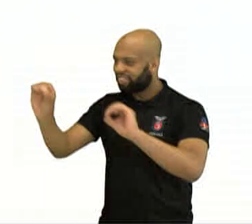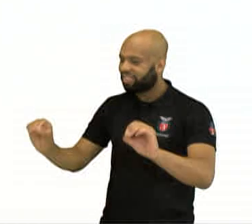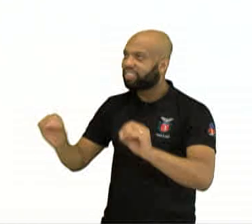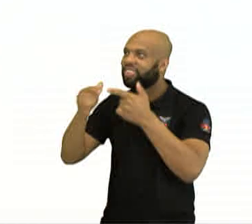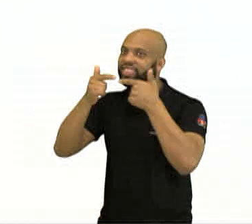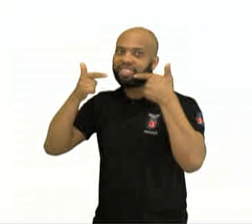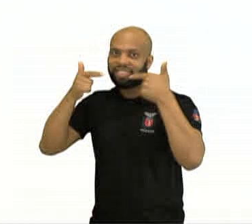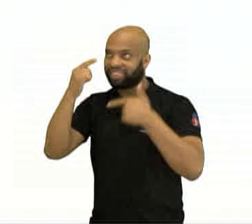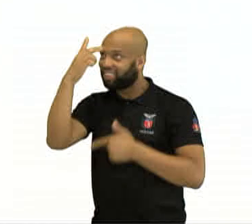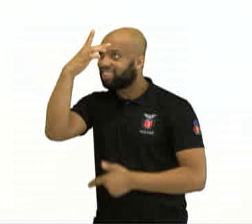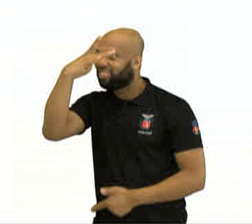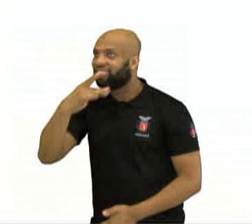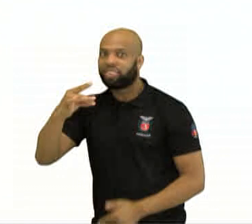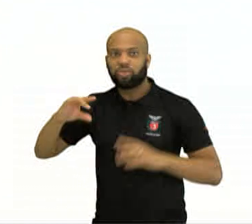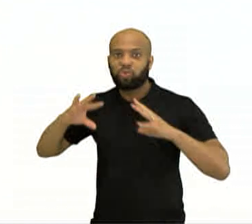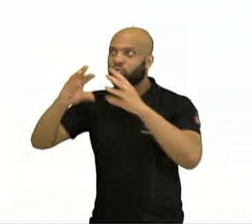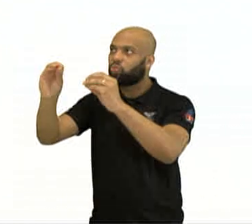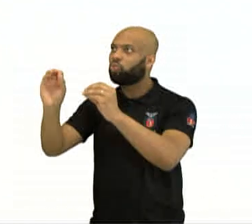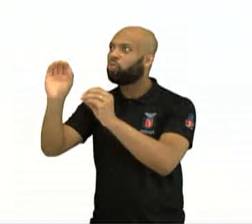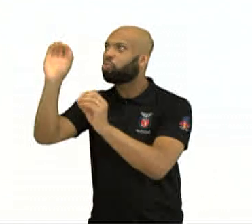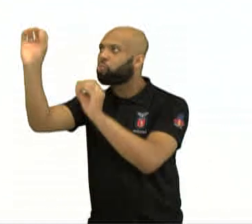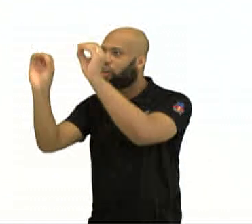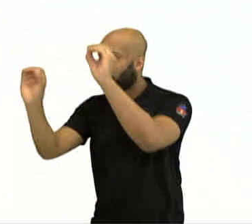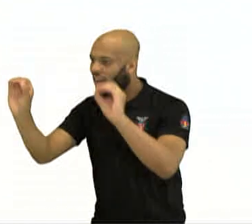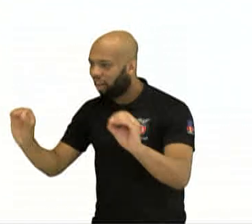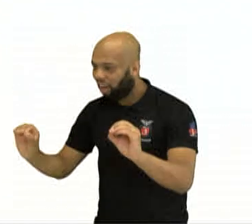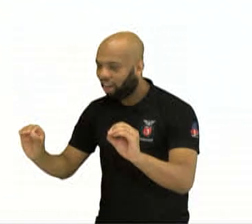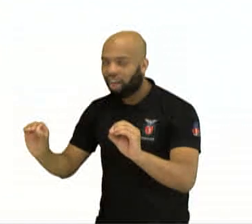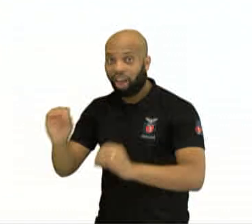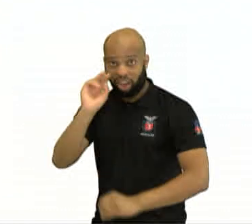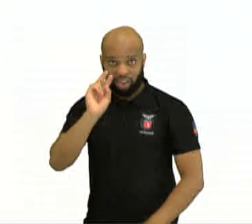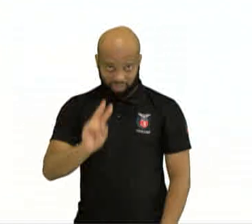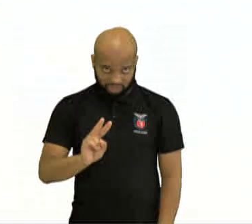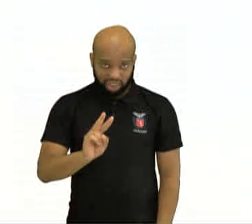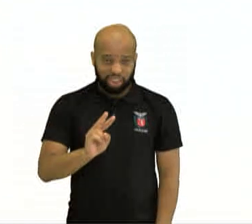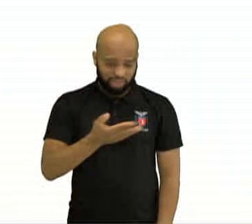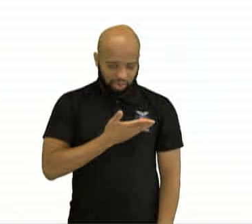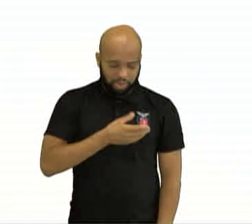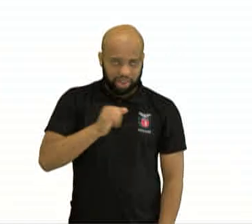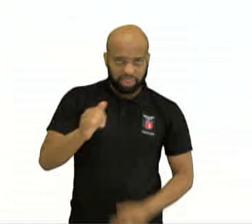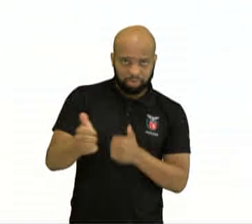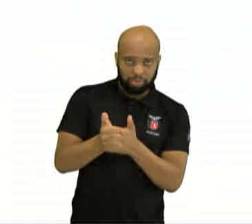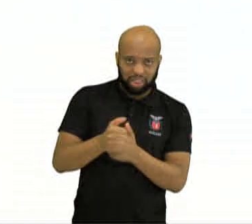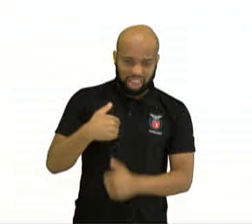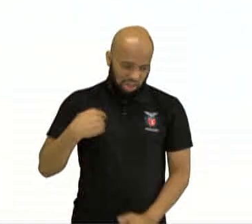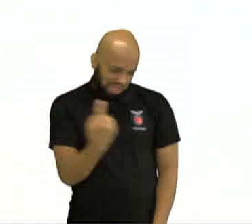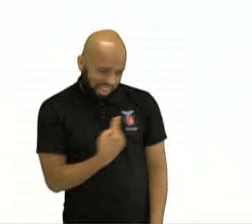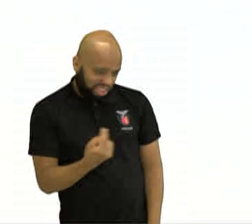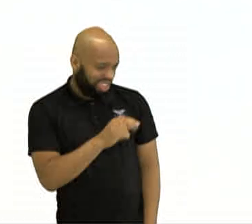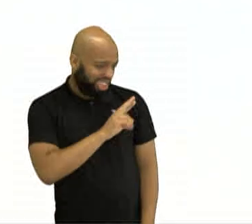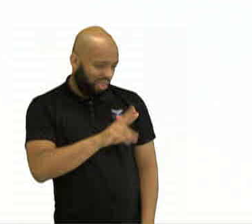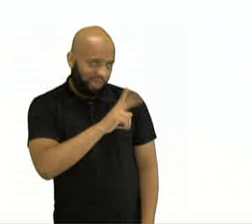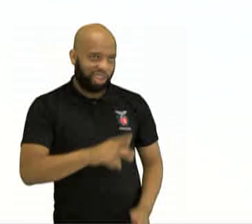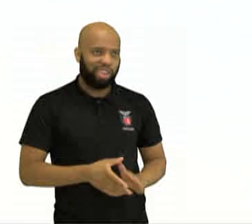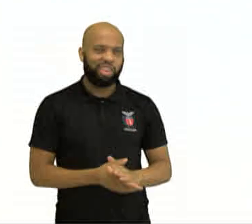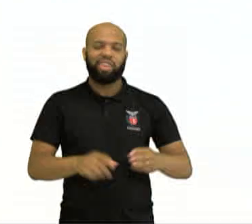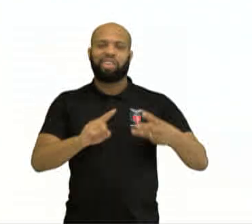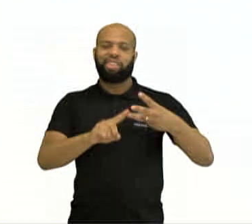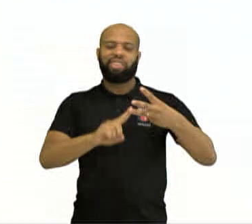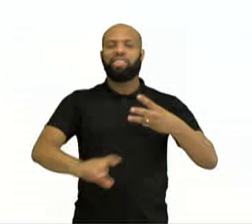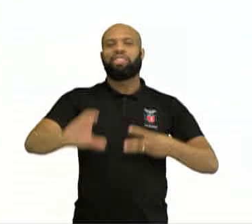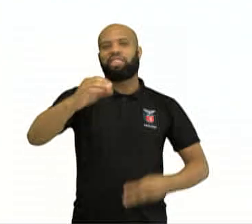distorcido, é verdade, mas sorrindo. Estão vendo, diria as amigas se estivessem por perto. Eu não estou só. Letra